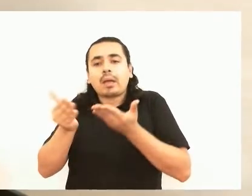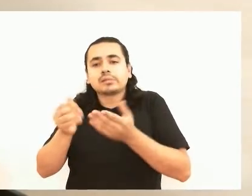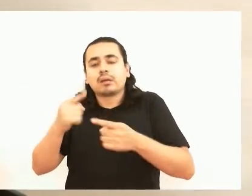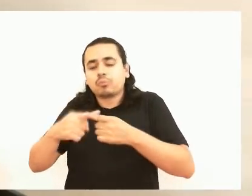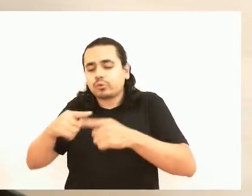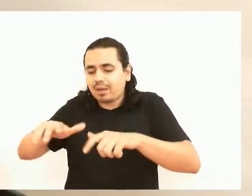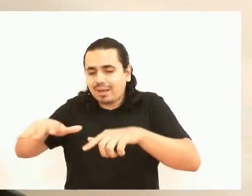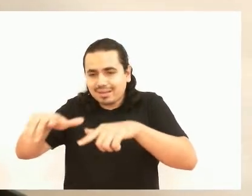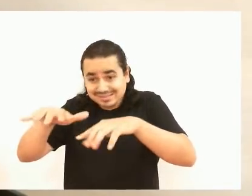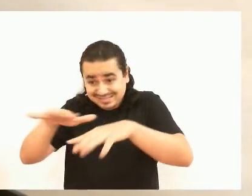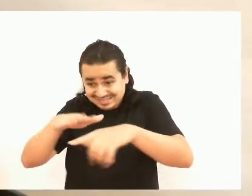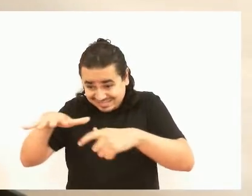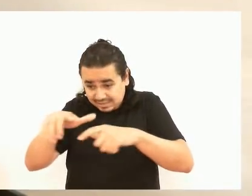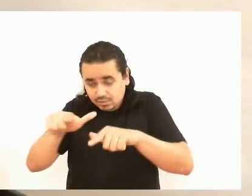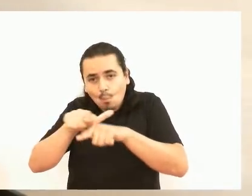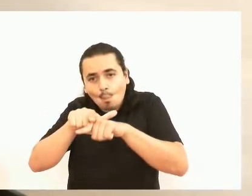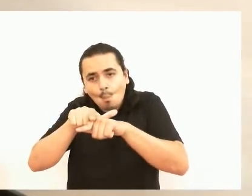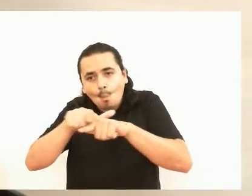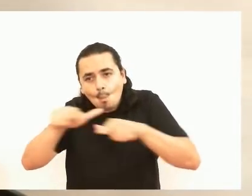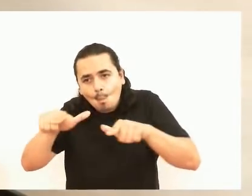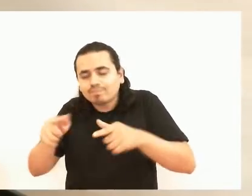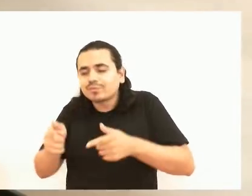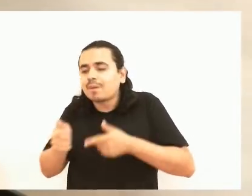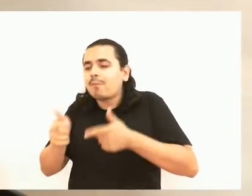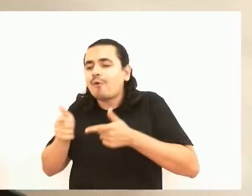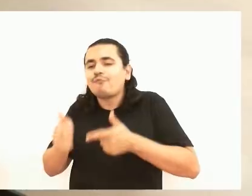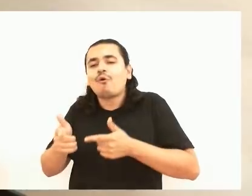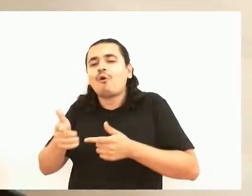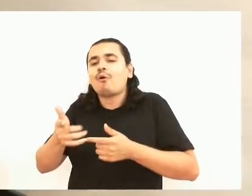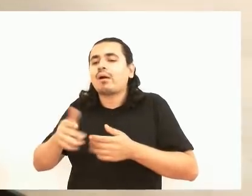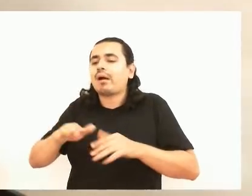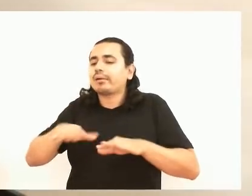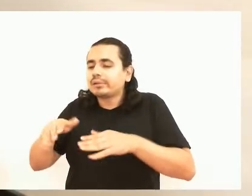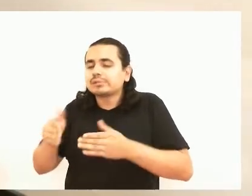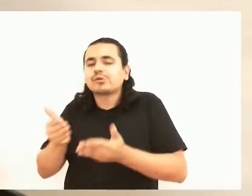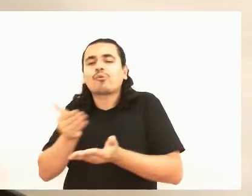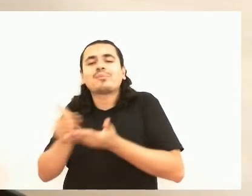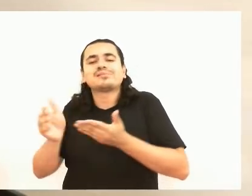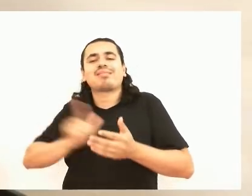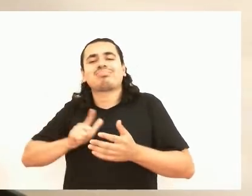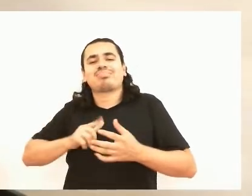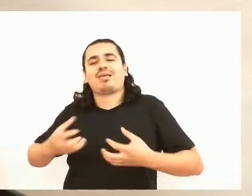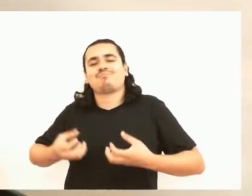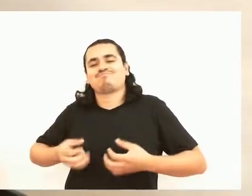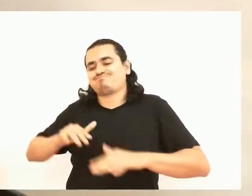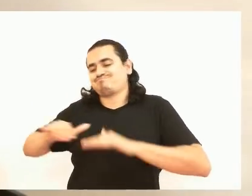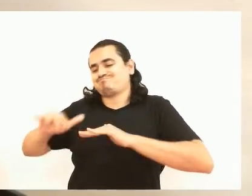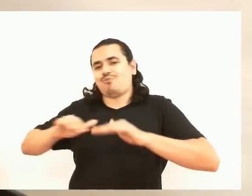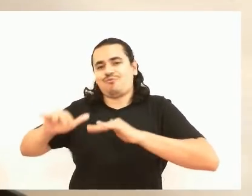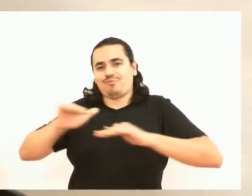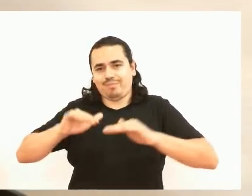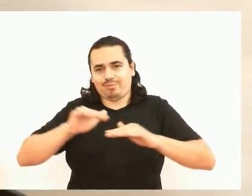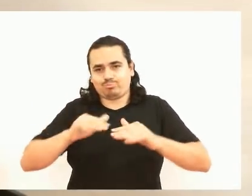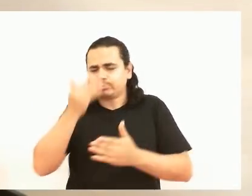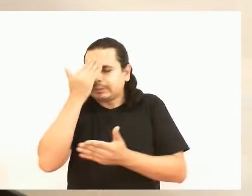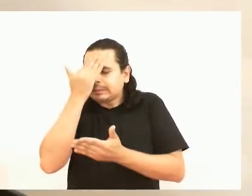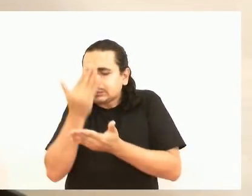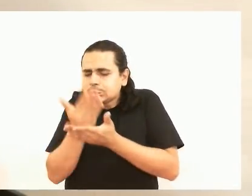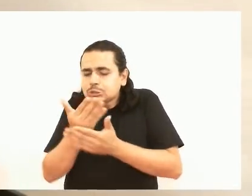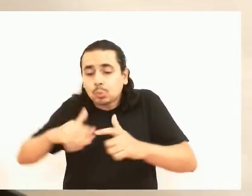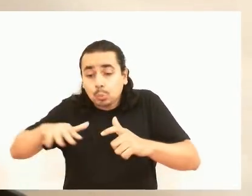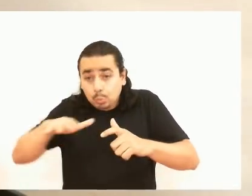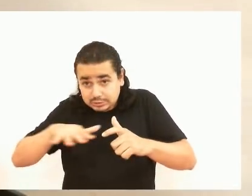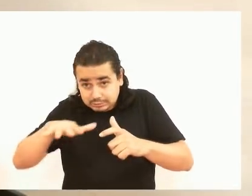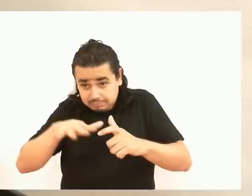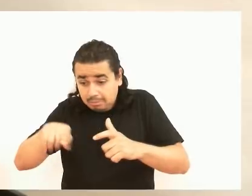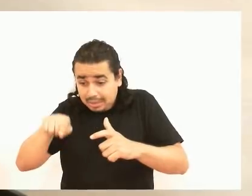provoca de alguma forma o movimento eu vejo assim eu acredito muito no espaço físico que já diz é